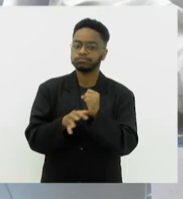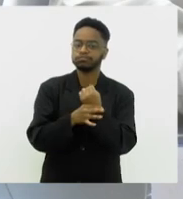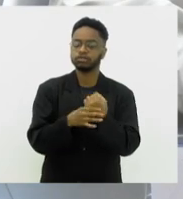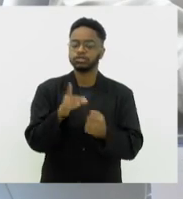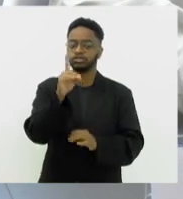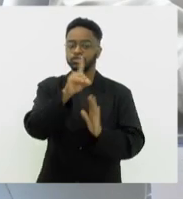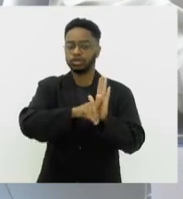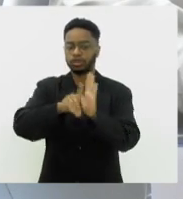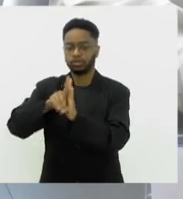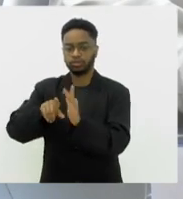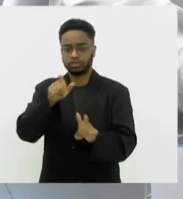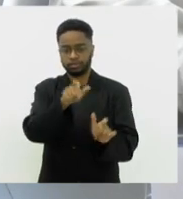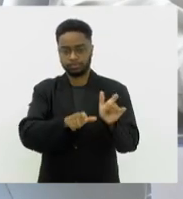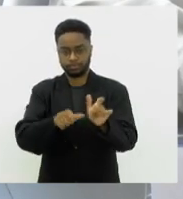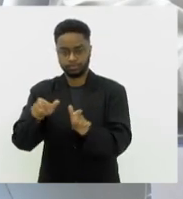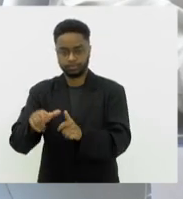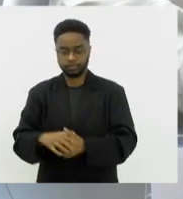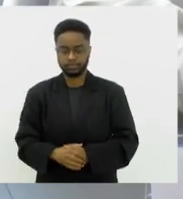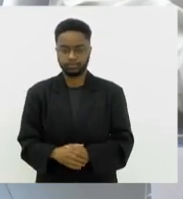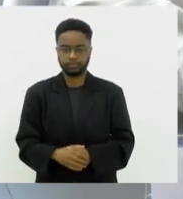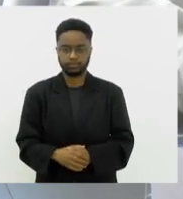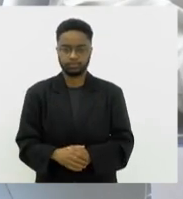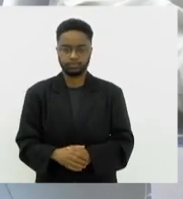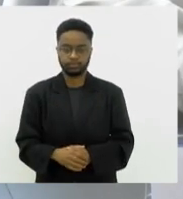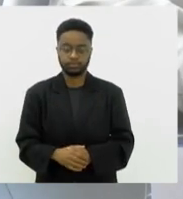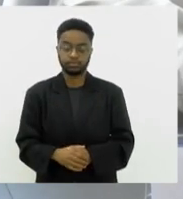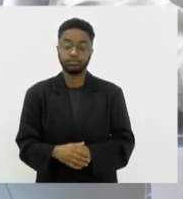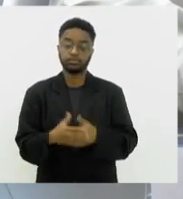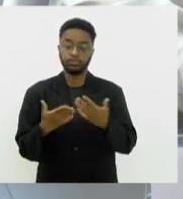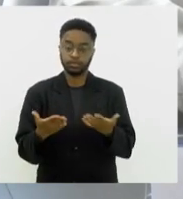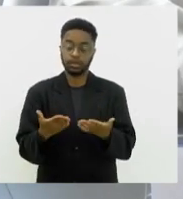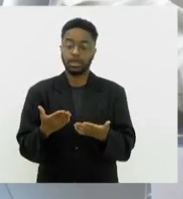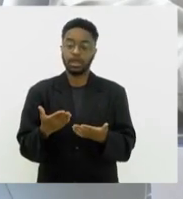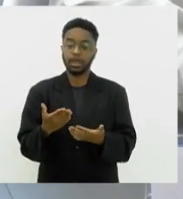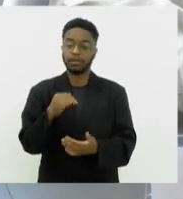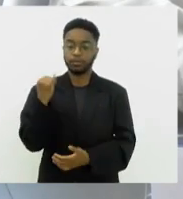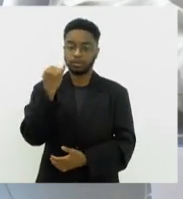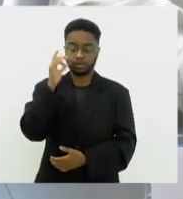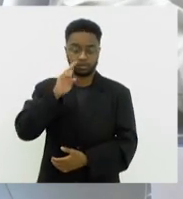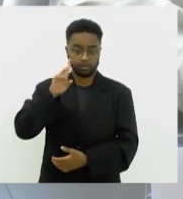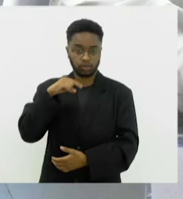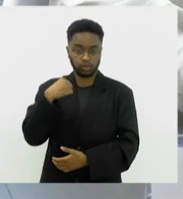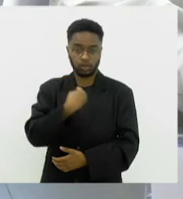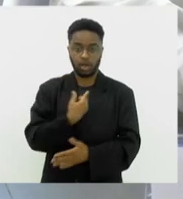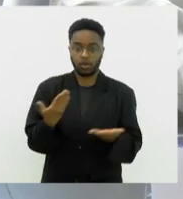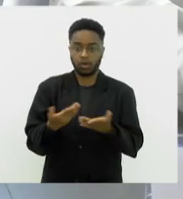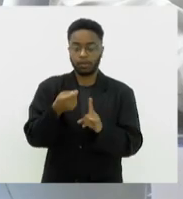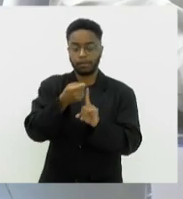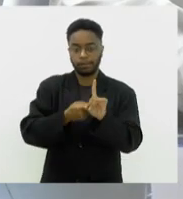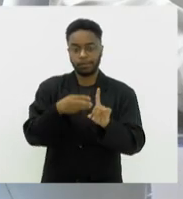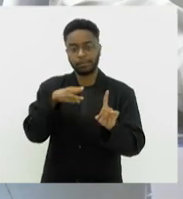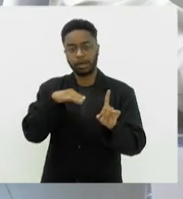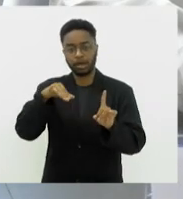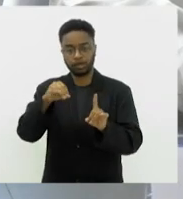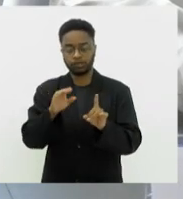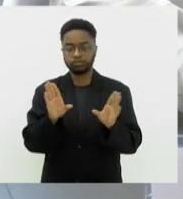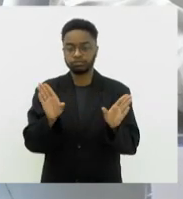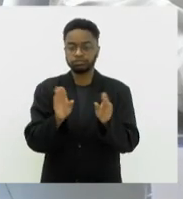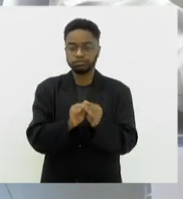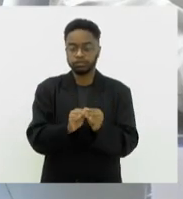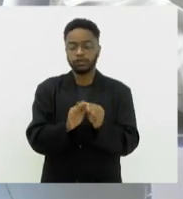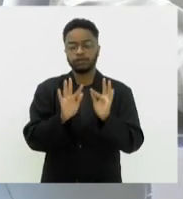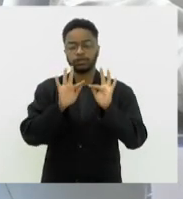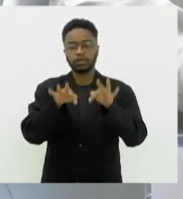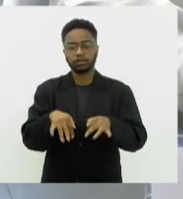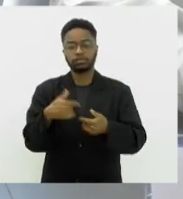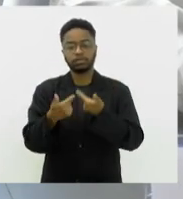cidadãs por derradeiro é emblemático que estejamos no mês de maio concluindo os trabalhos desta CPI isso Por